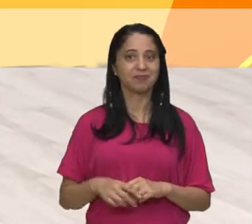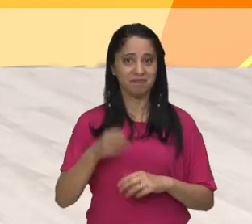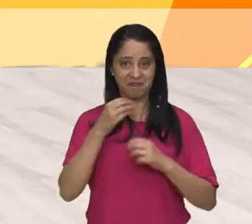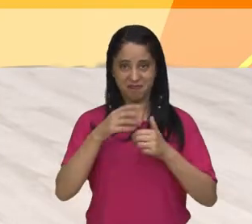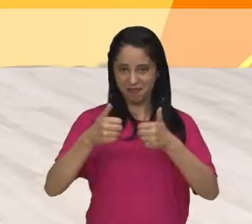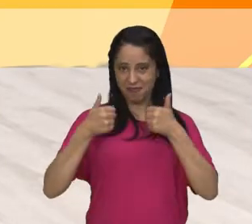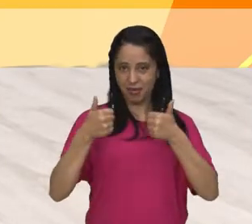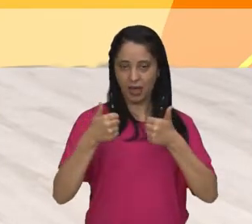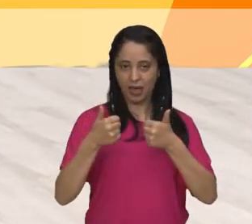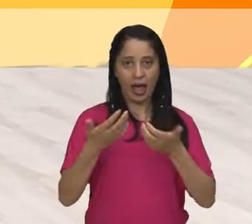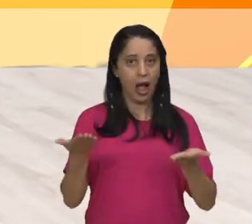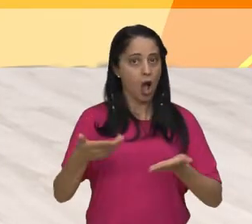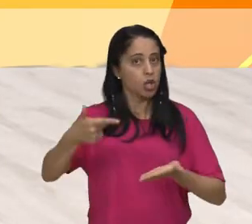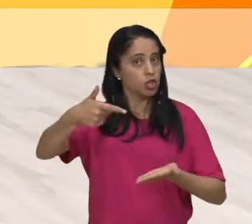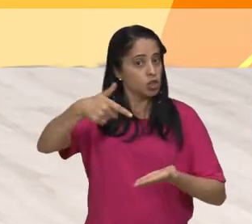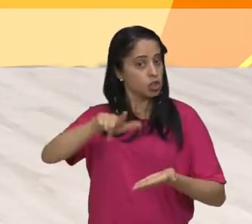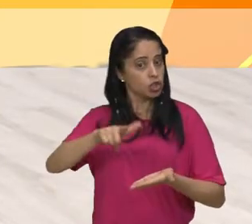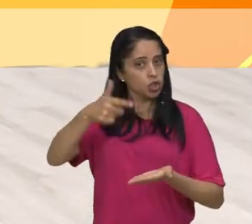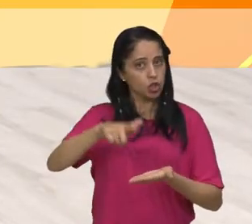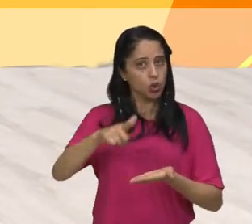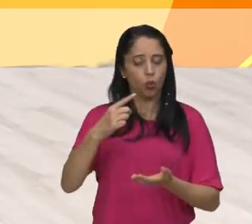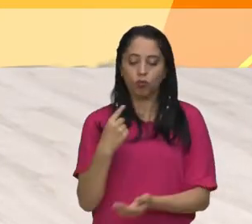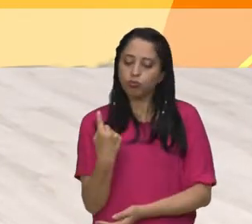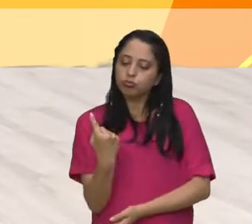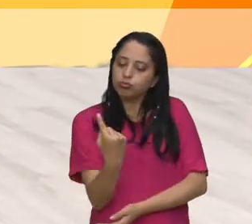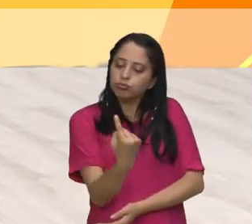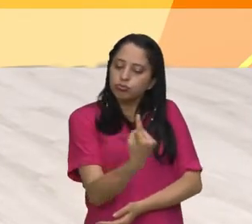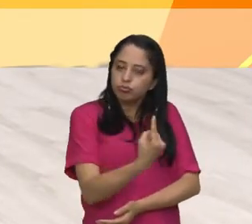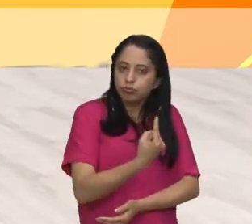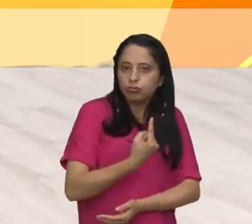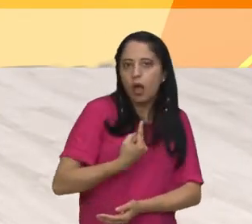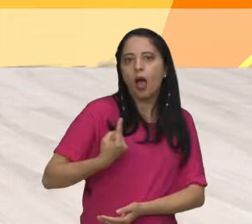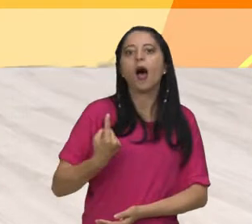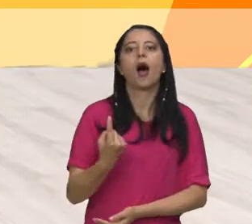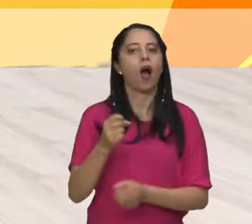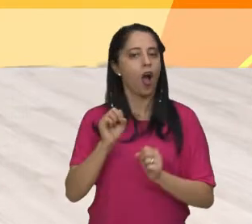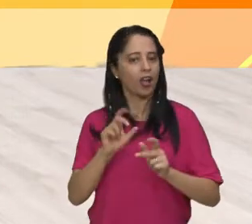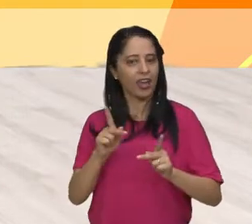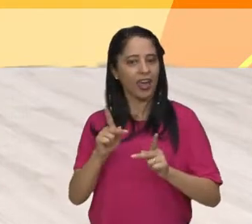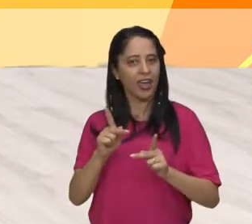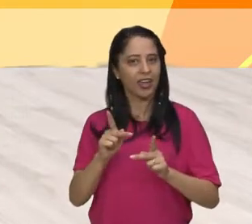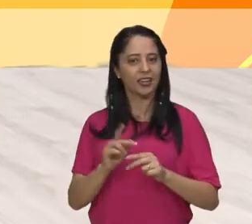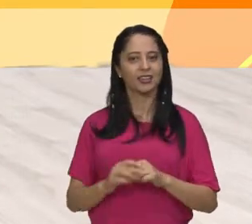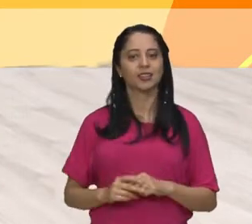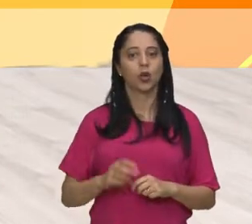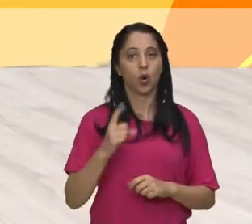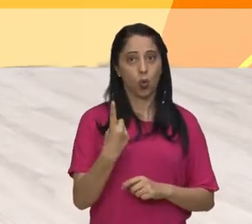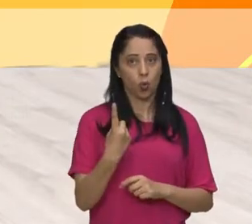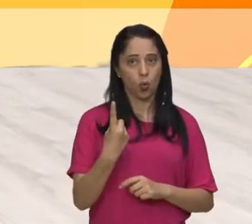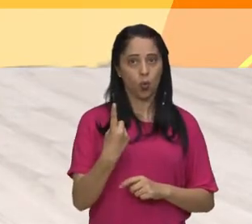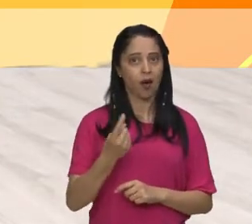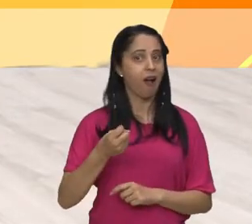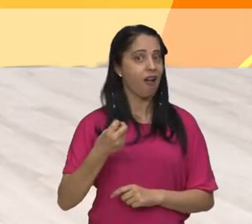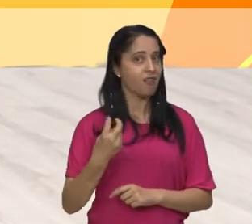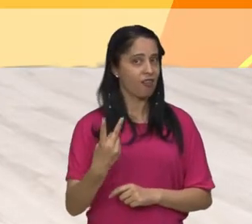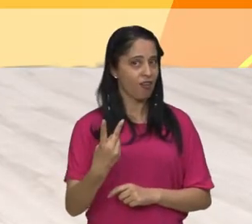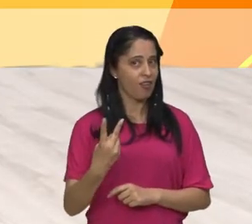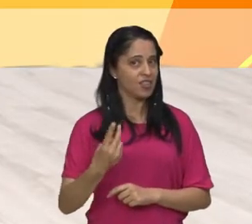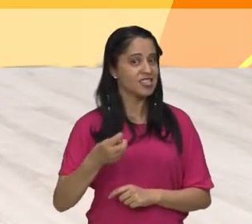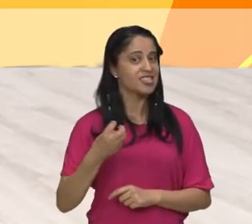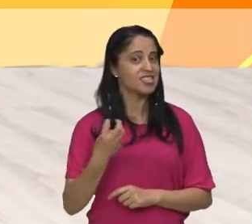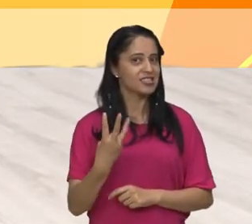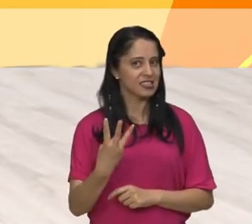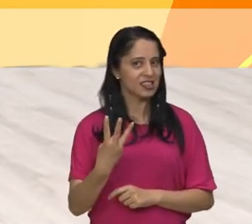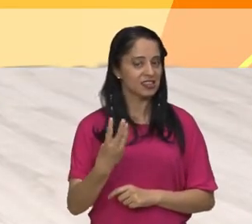bom. Agora eu vou repetir esse 8 dando uma voltinha, um 360. Vamos juntos? E foi. E 1,